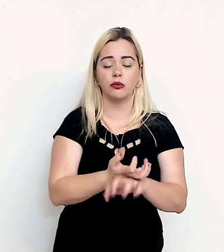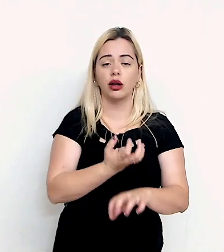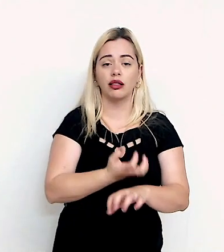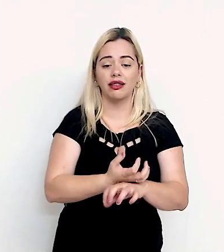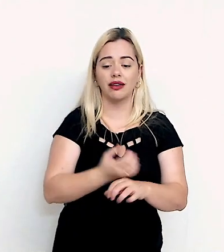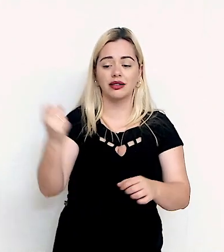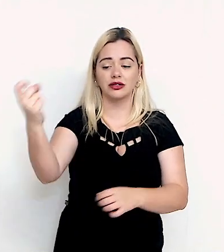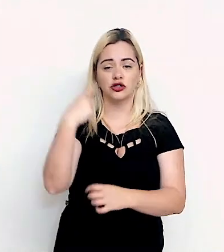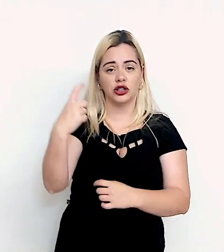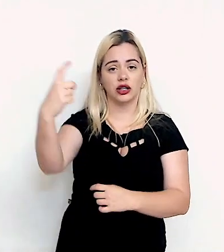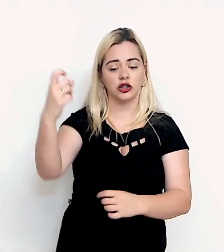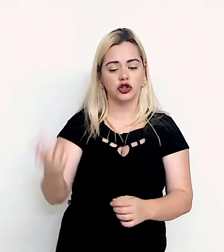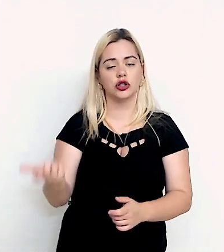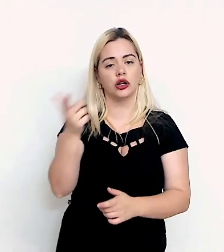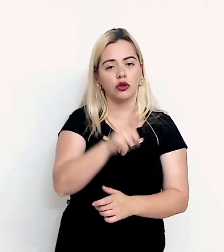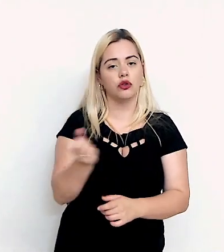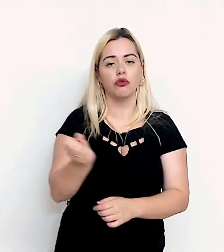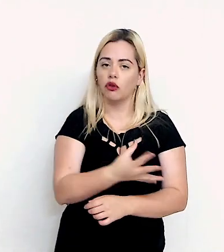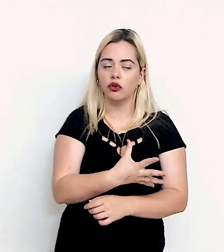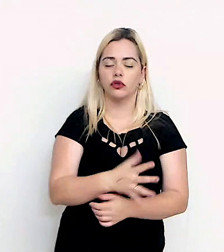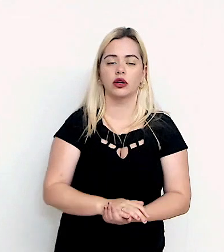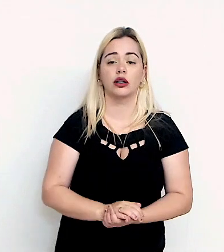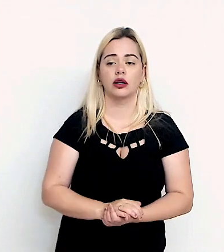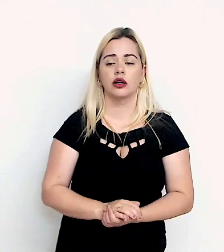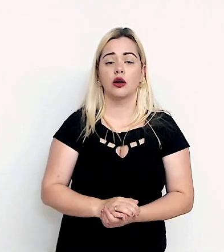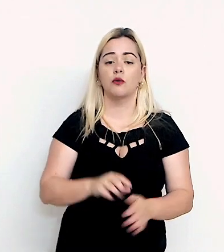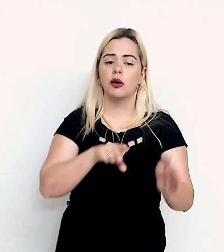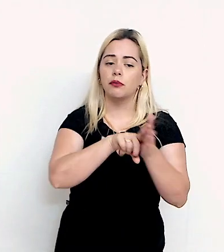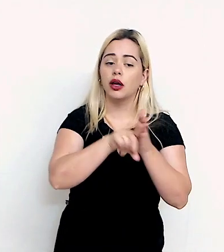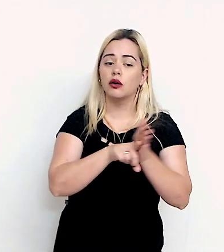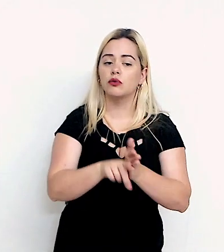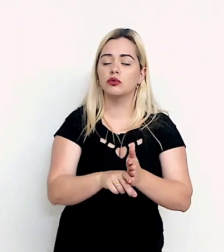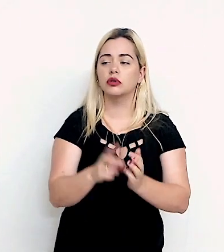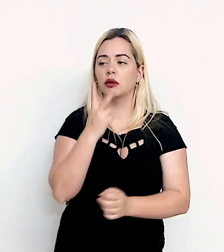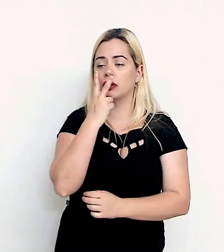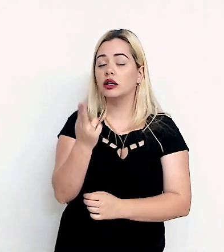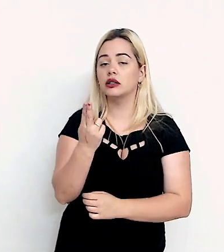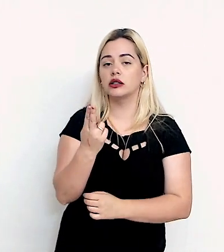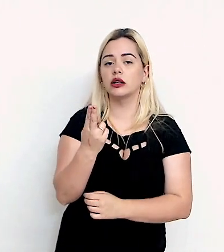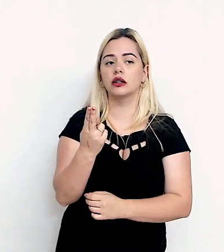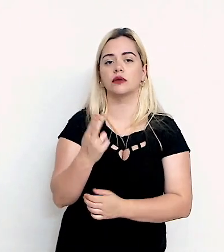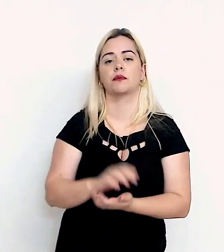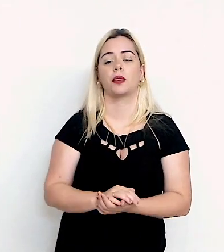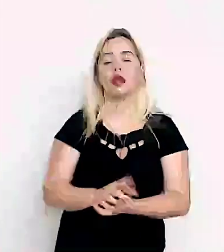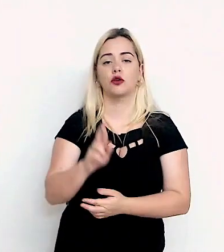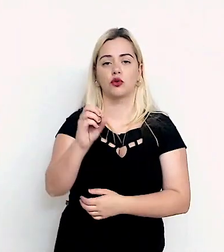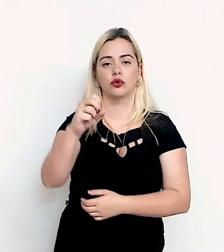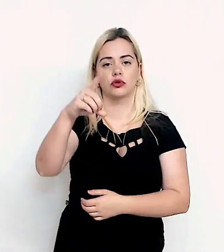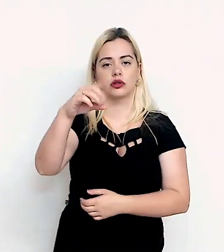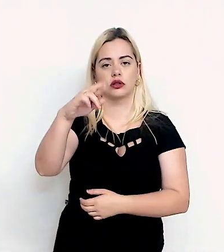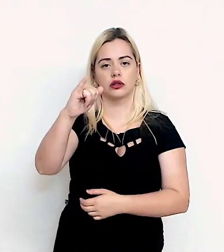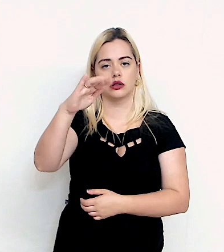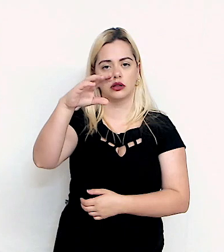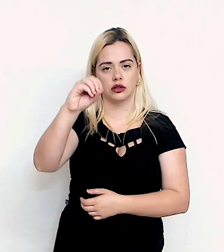ir nós recebemos também agora há pouco uma pergunta muito similar a de do Dr Rodrigo Alessandro C sim